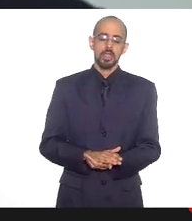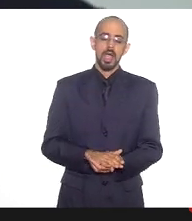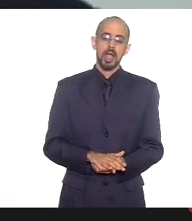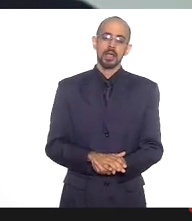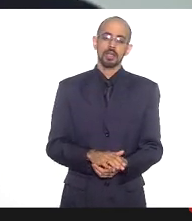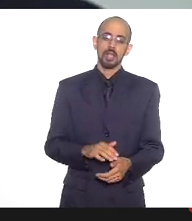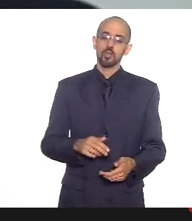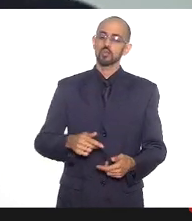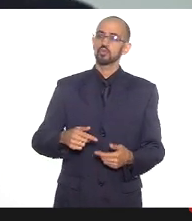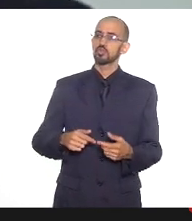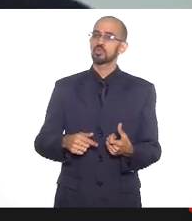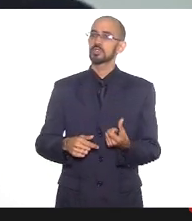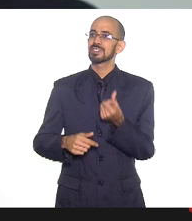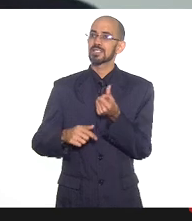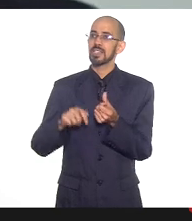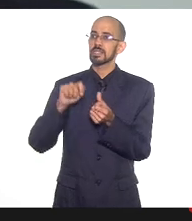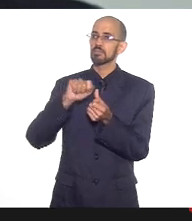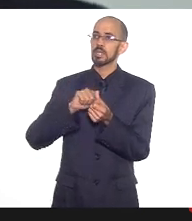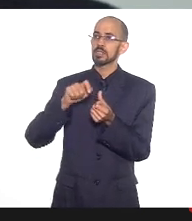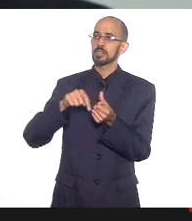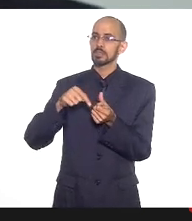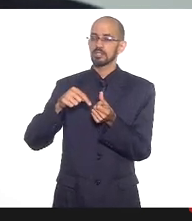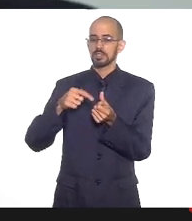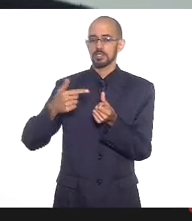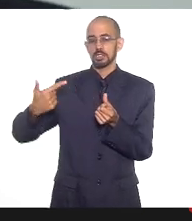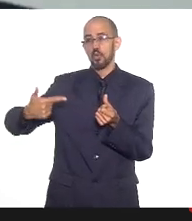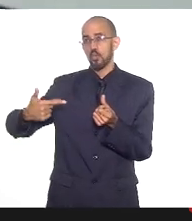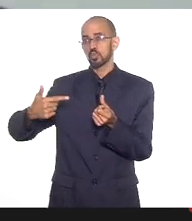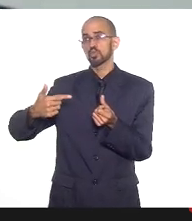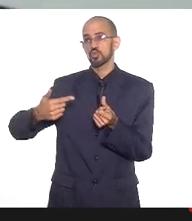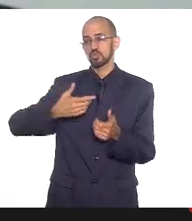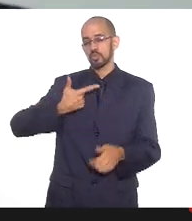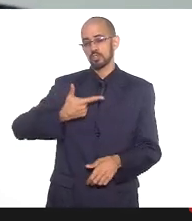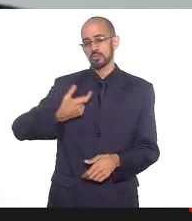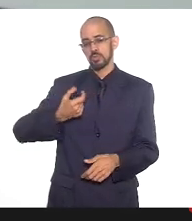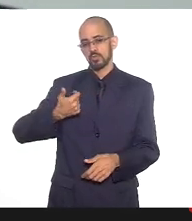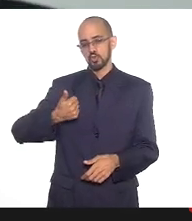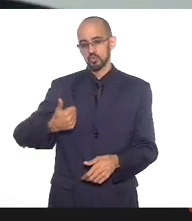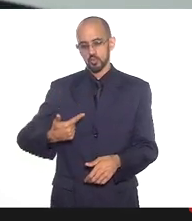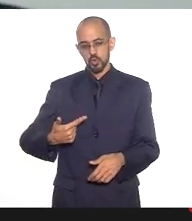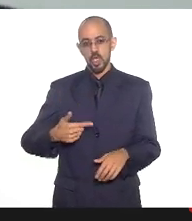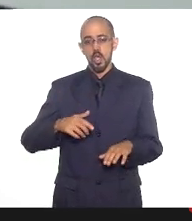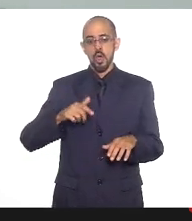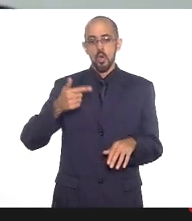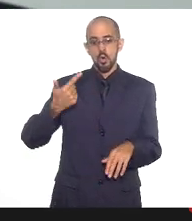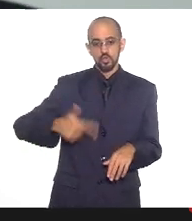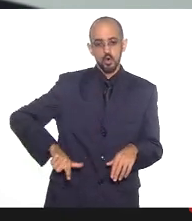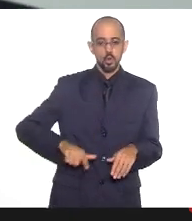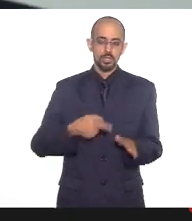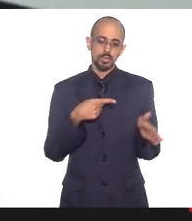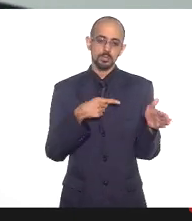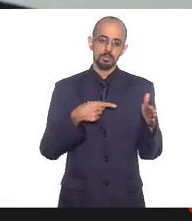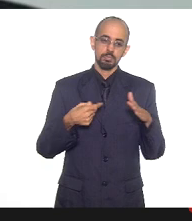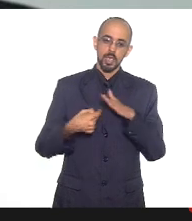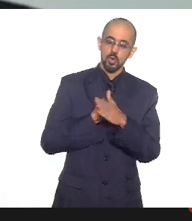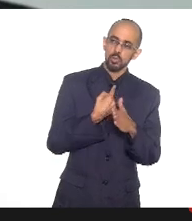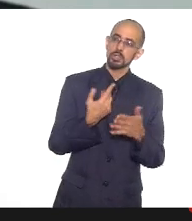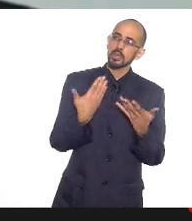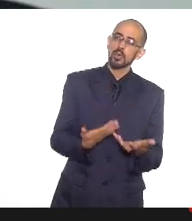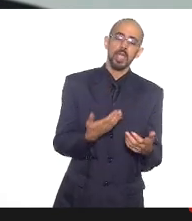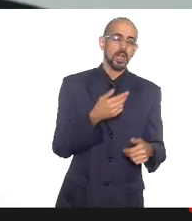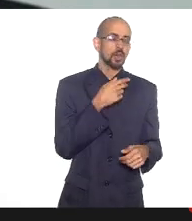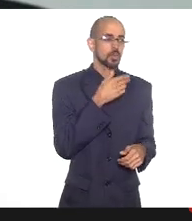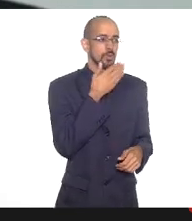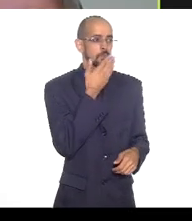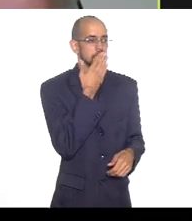Quanto às outras questões, inicialmente eu gostaria de passar para o Frederico essa parte que